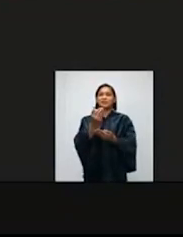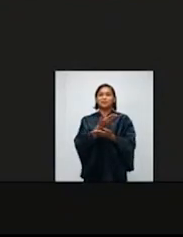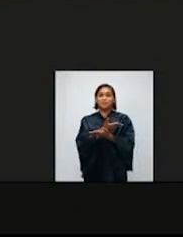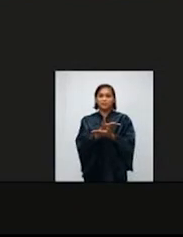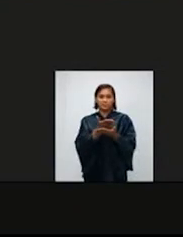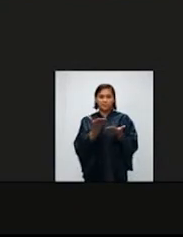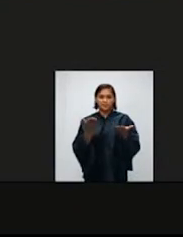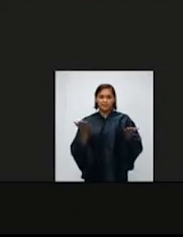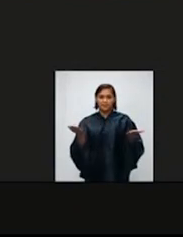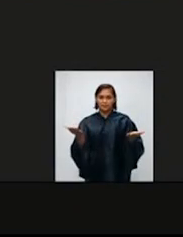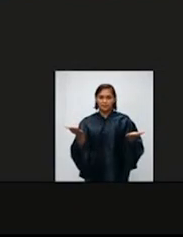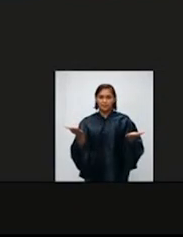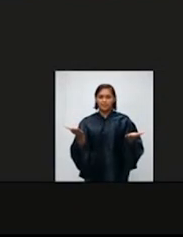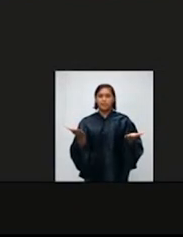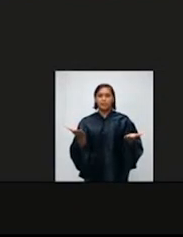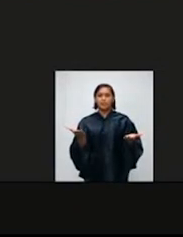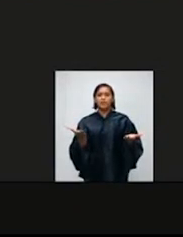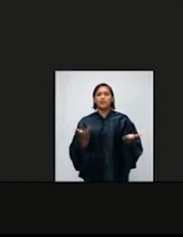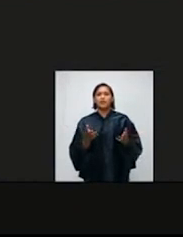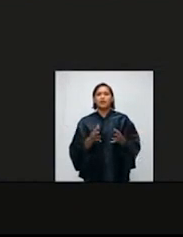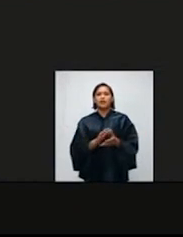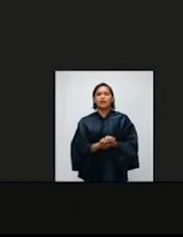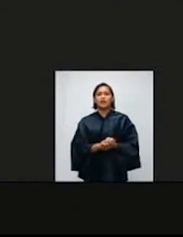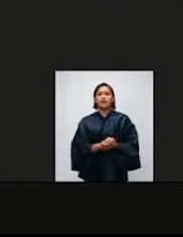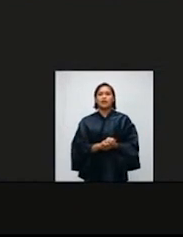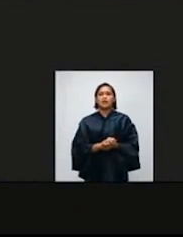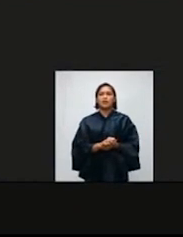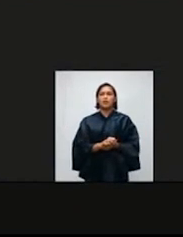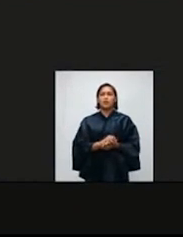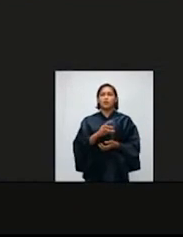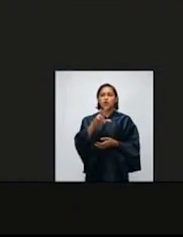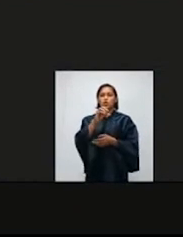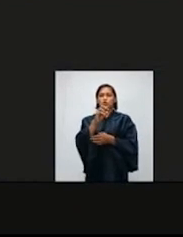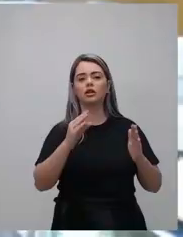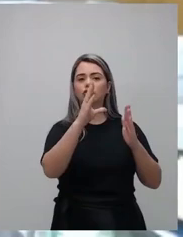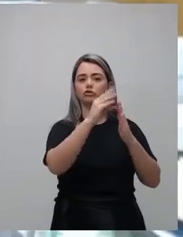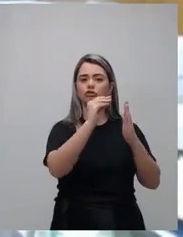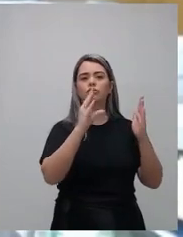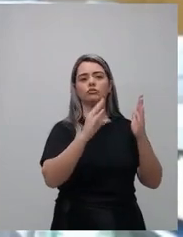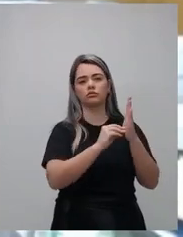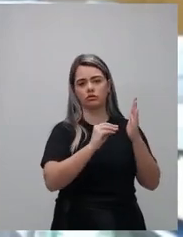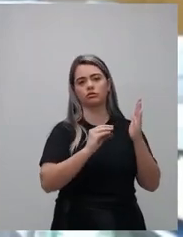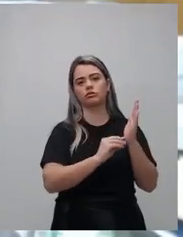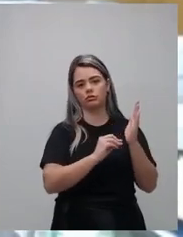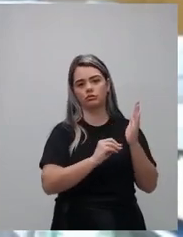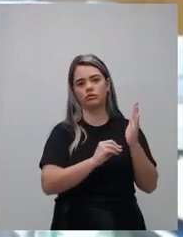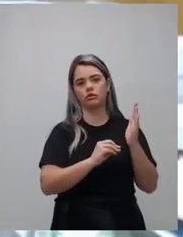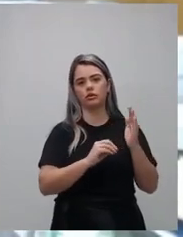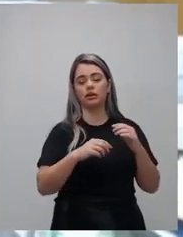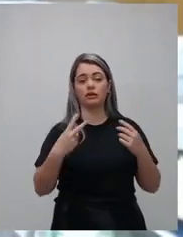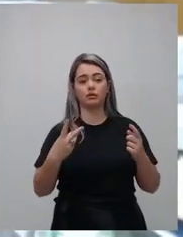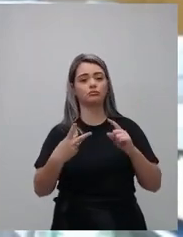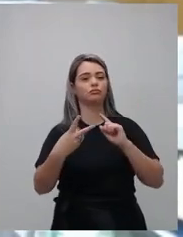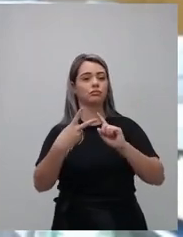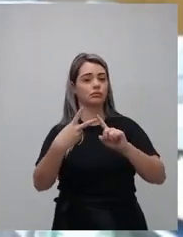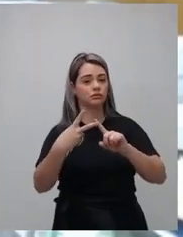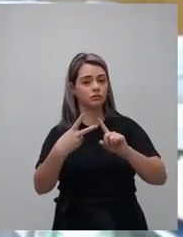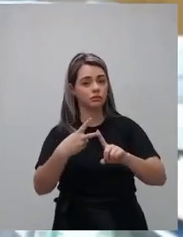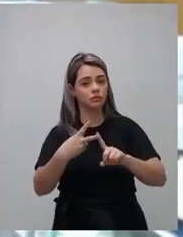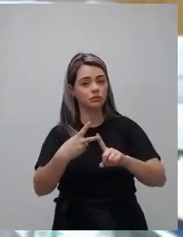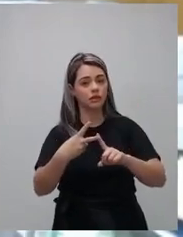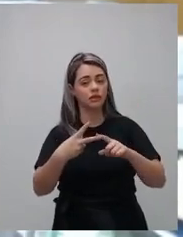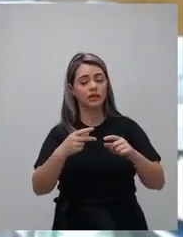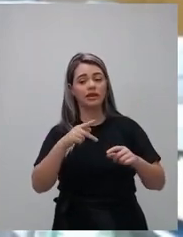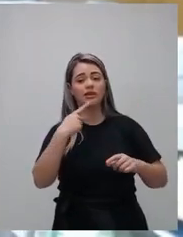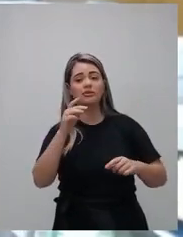tribunal passou a realizar julgamentos por videoconferência. Os reflexos dessa inovação foram discutidos em um painel com a presença do ministro